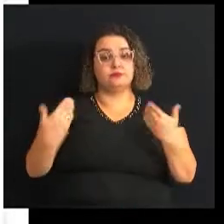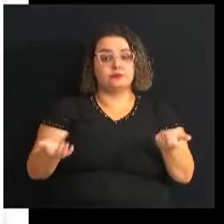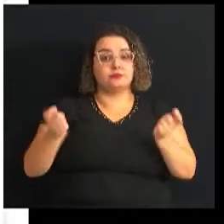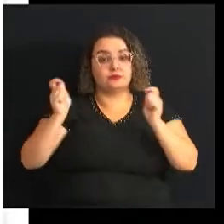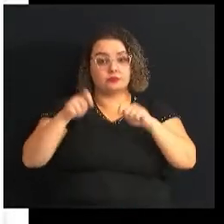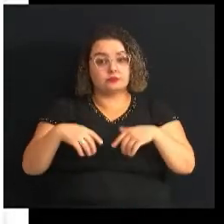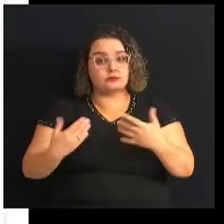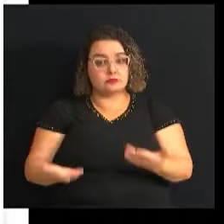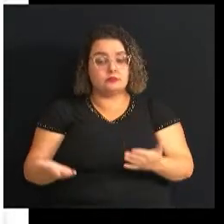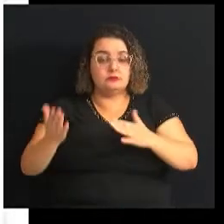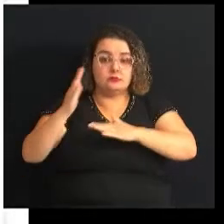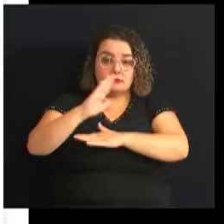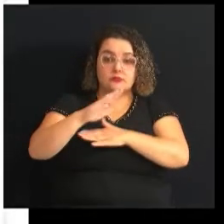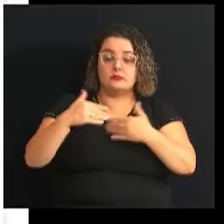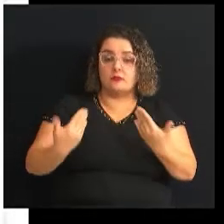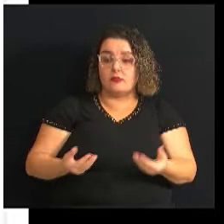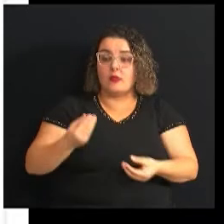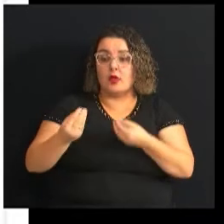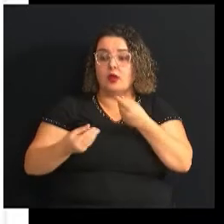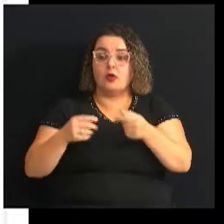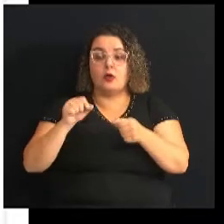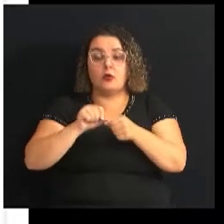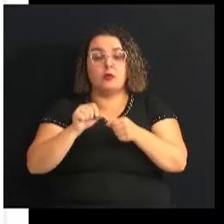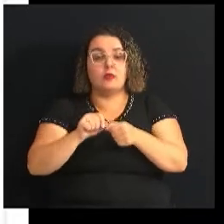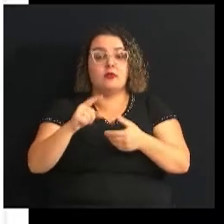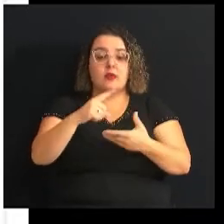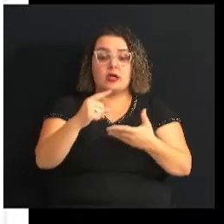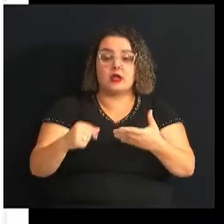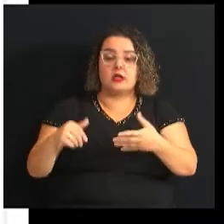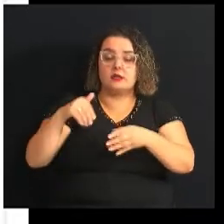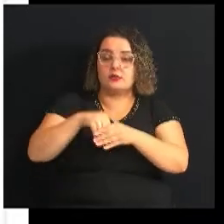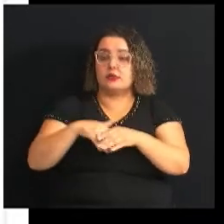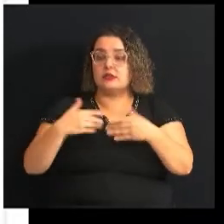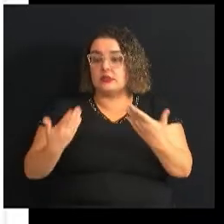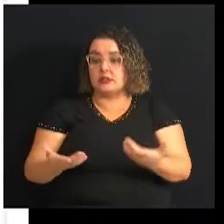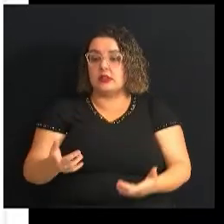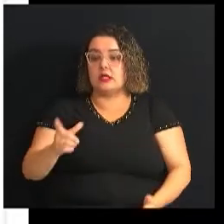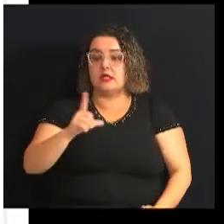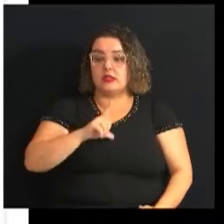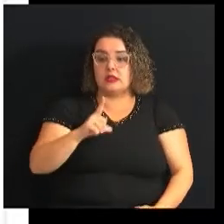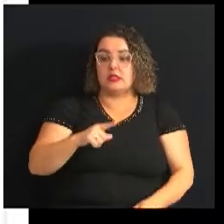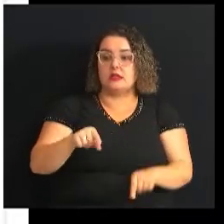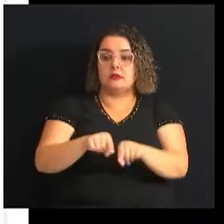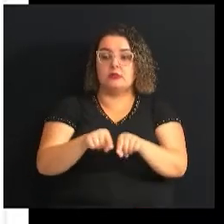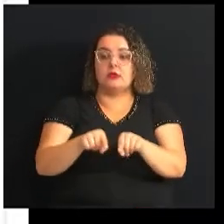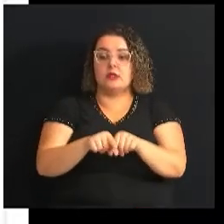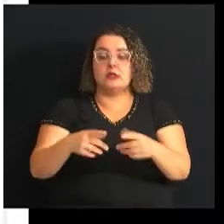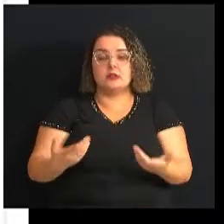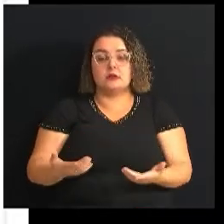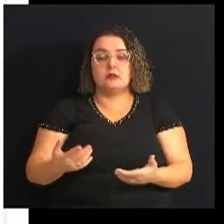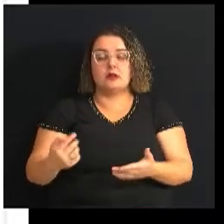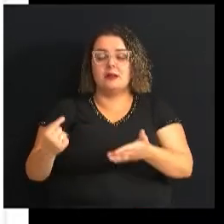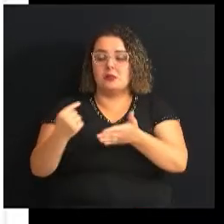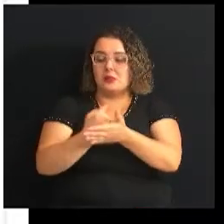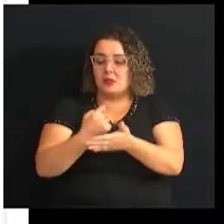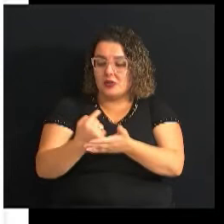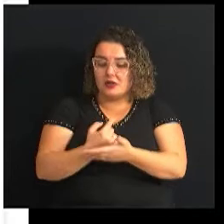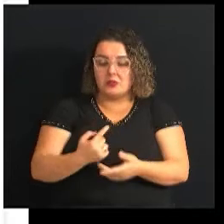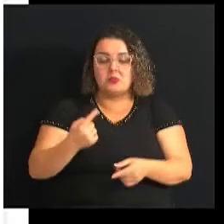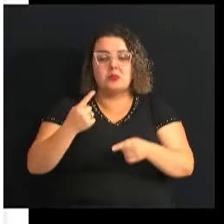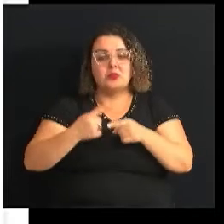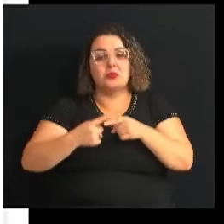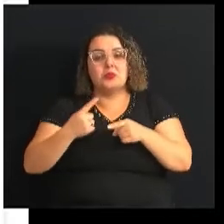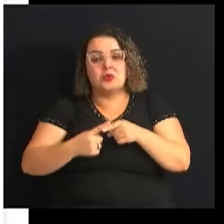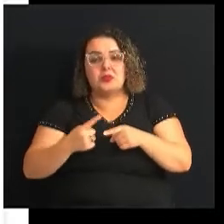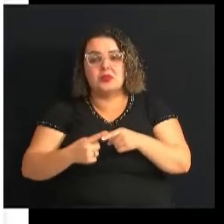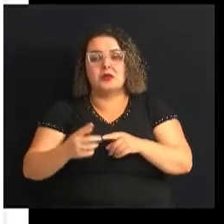da Câmara, como deve ser feita a eleição. A gente tem aí, olha, inclusive a regra, às vezes as pessoas perguntam por que a